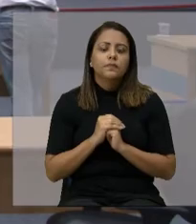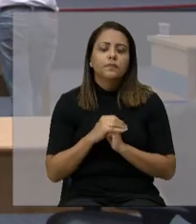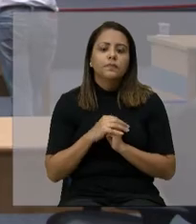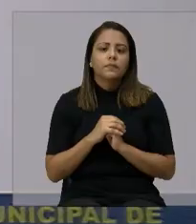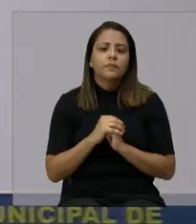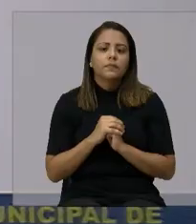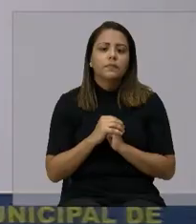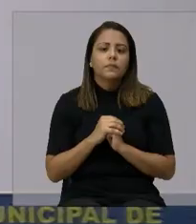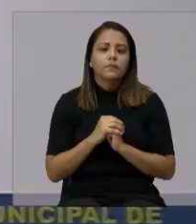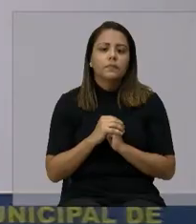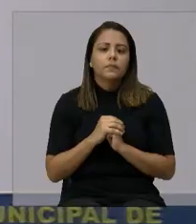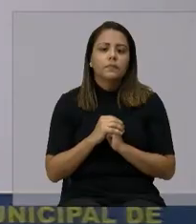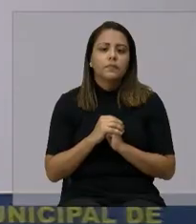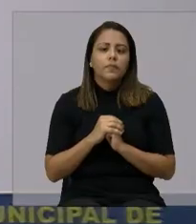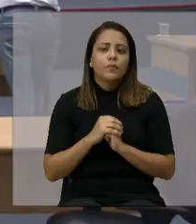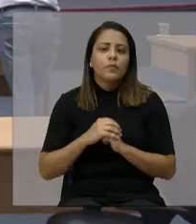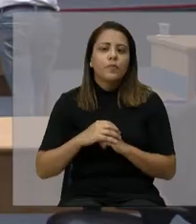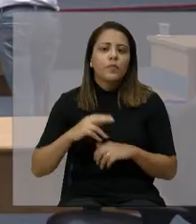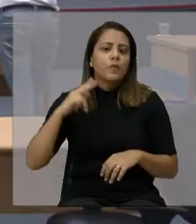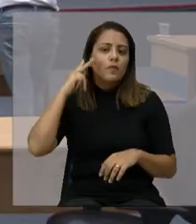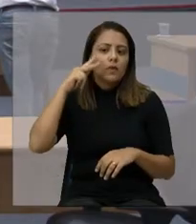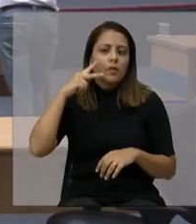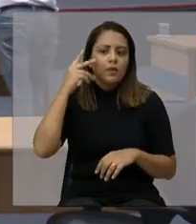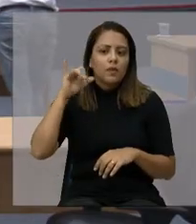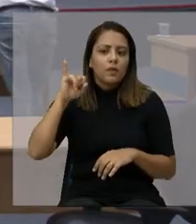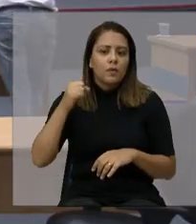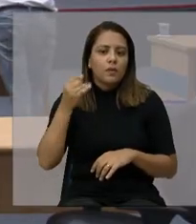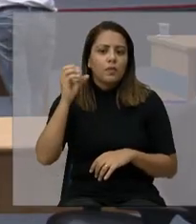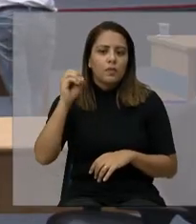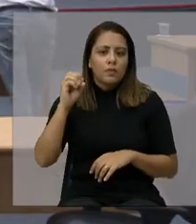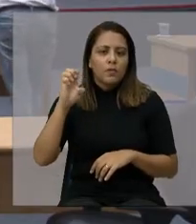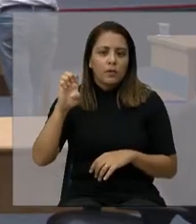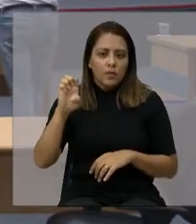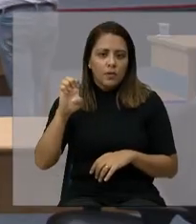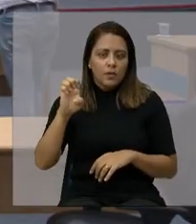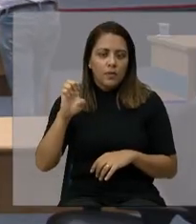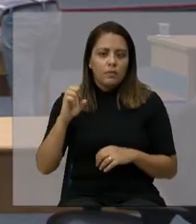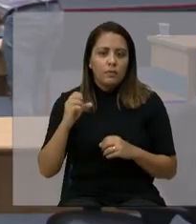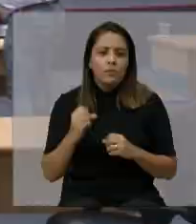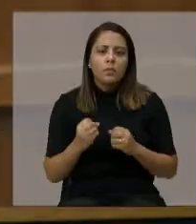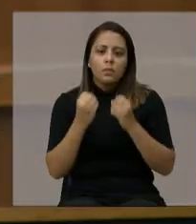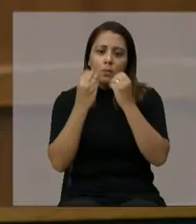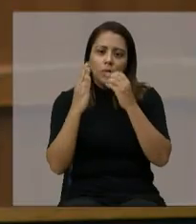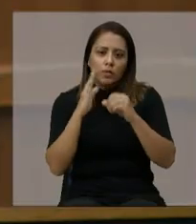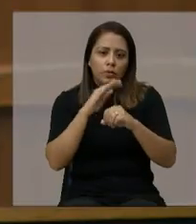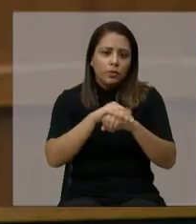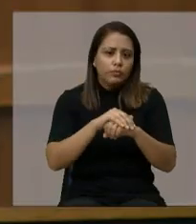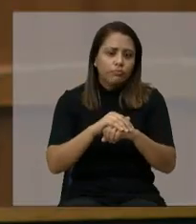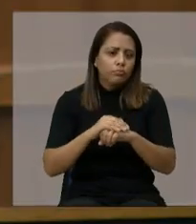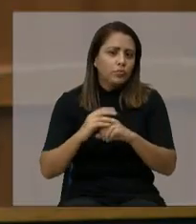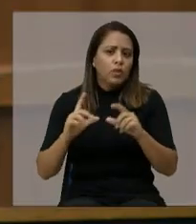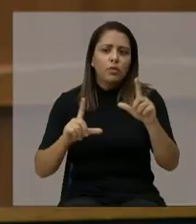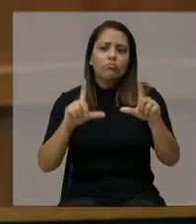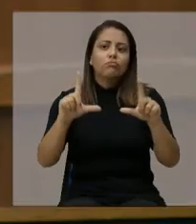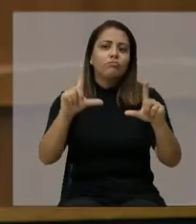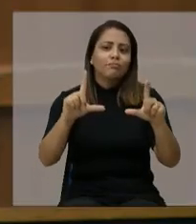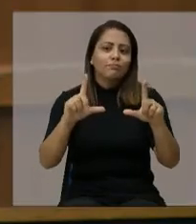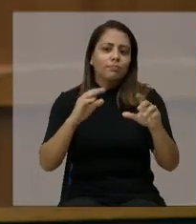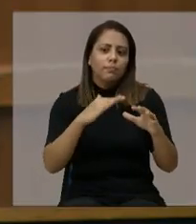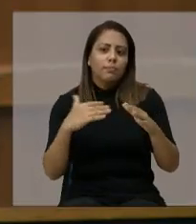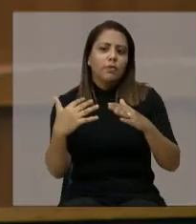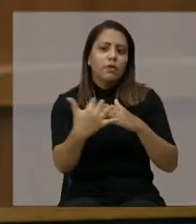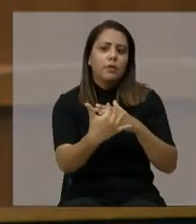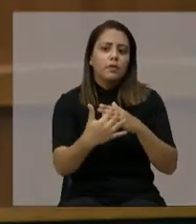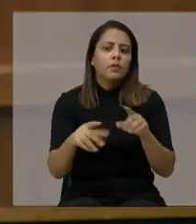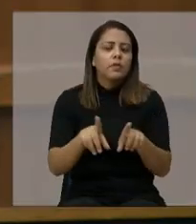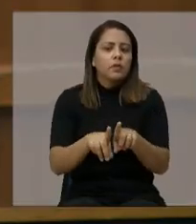Com a palavra, o vereador José Luiz. Senhor presidente, boa noite. Boa noite aos demais vereadores, público que nos acompanha